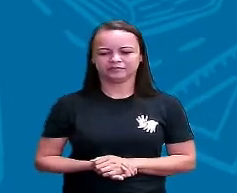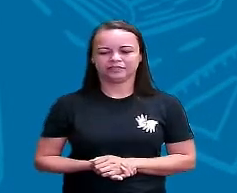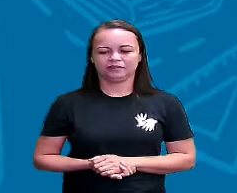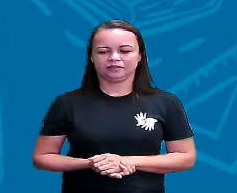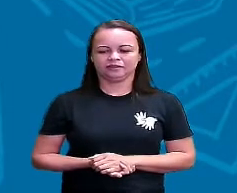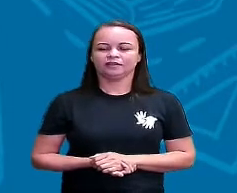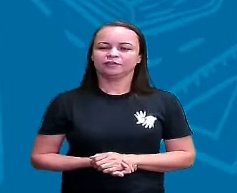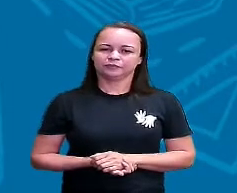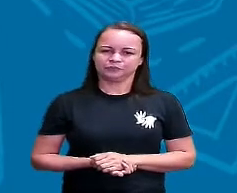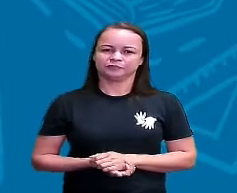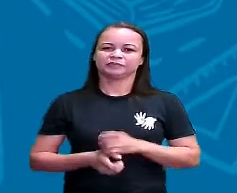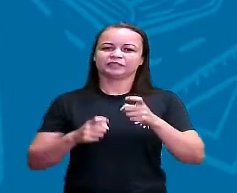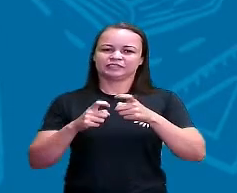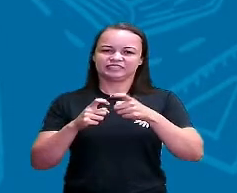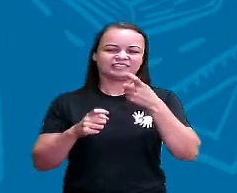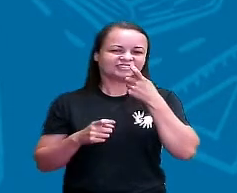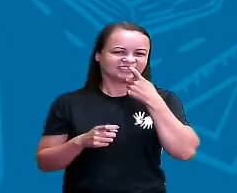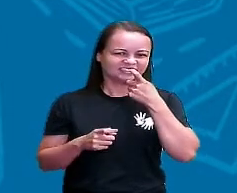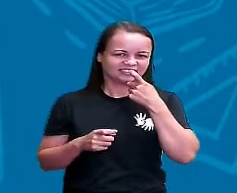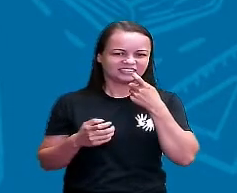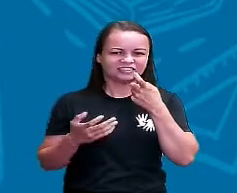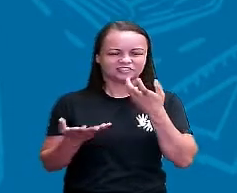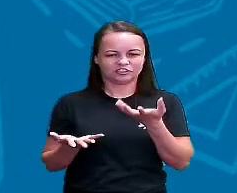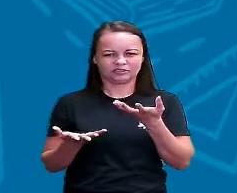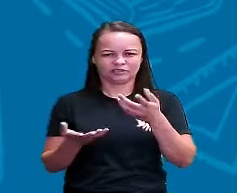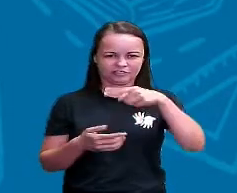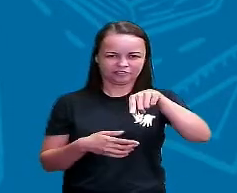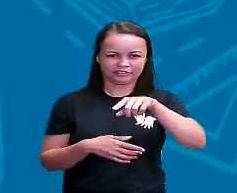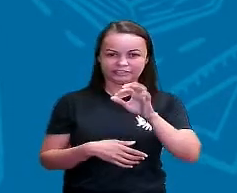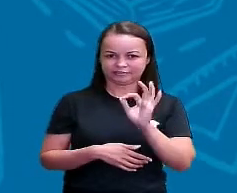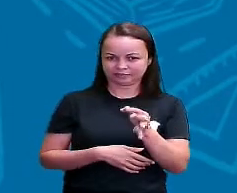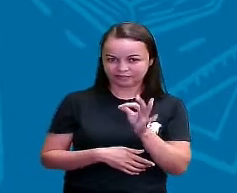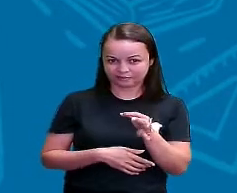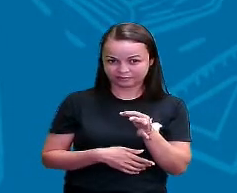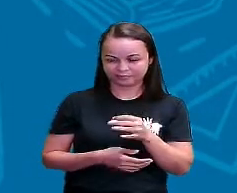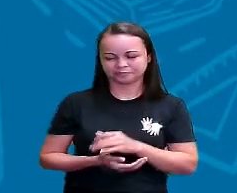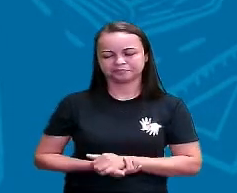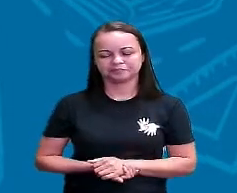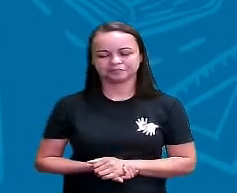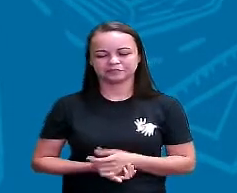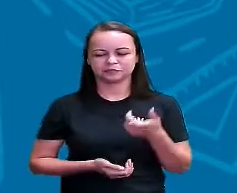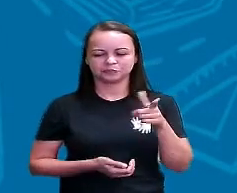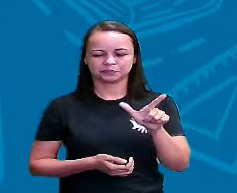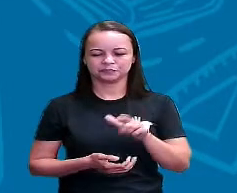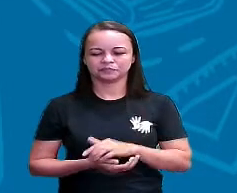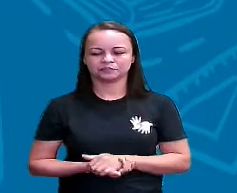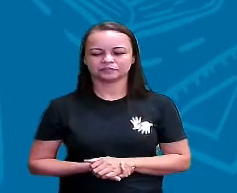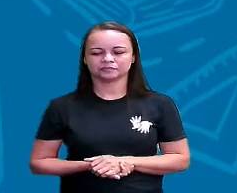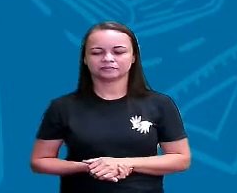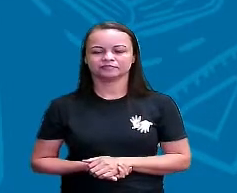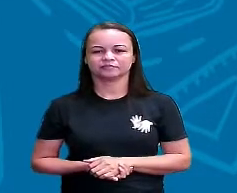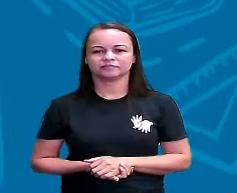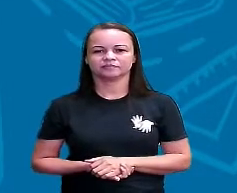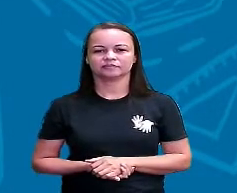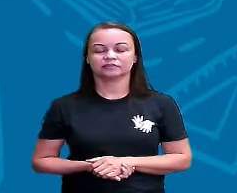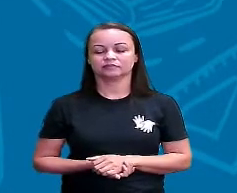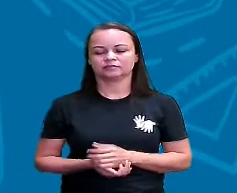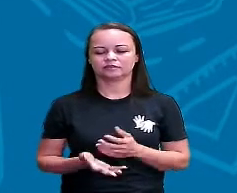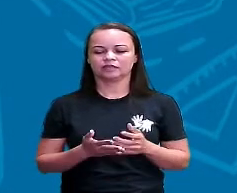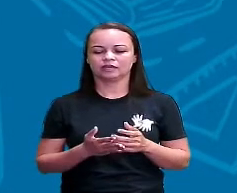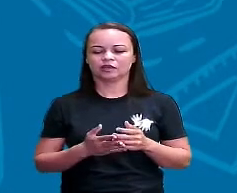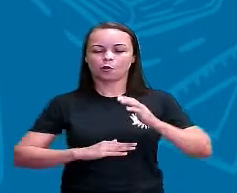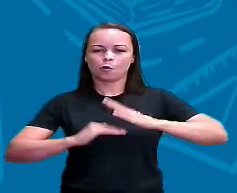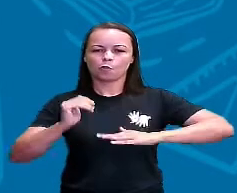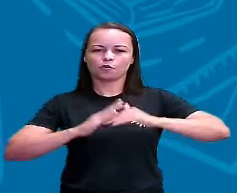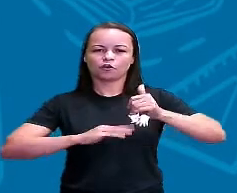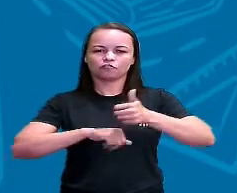Vamos ver? Dentista. E aí, acertaram? Vamos para a próxima. Quem é aquele profissional que